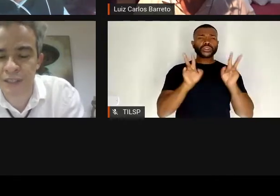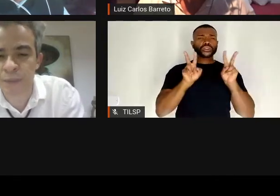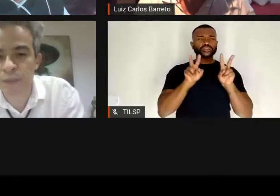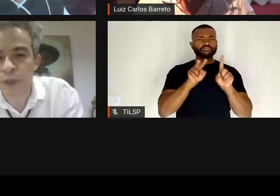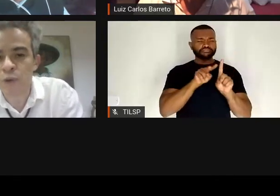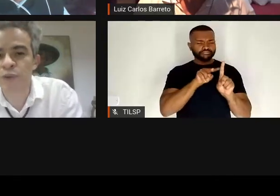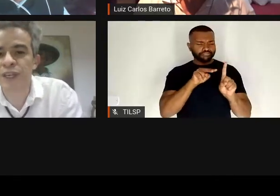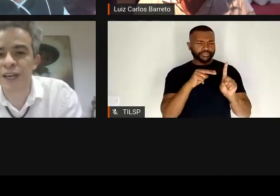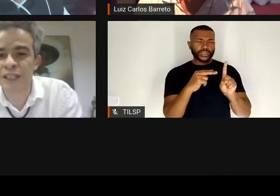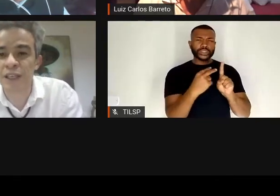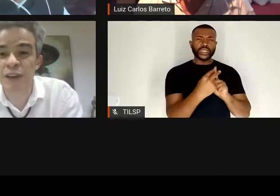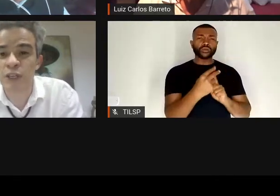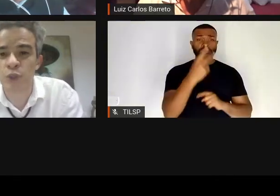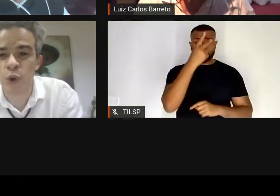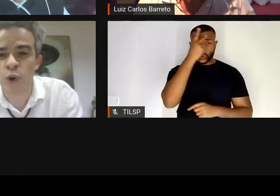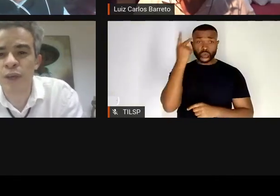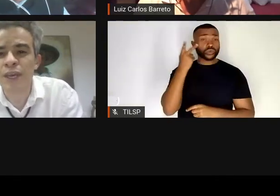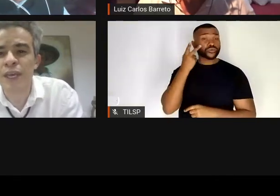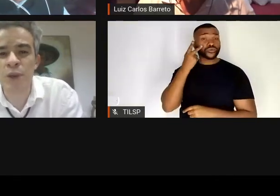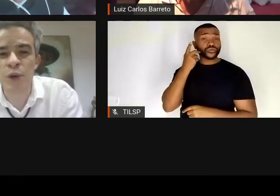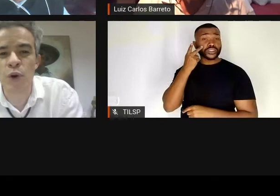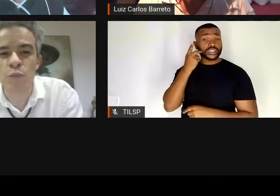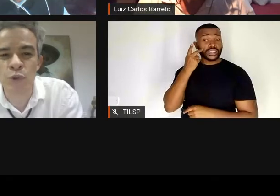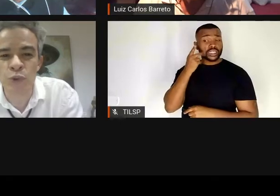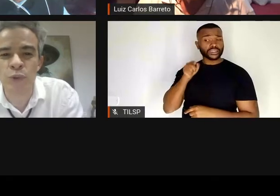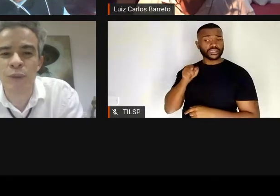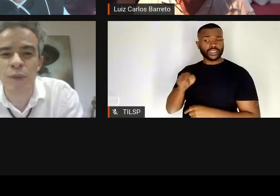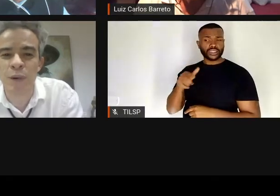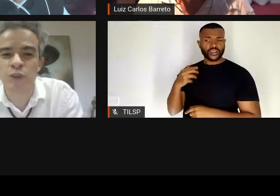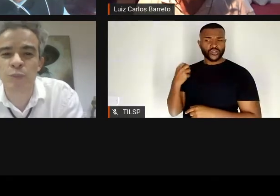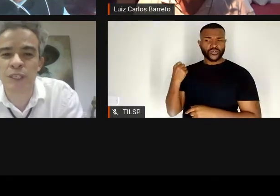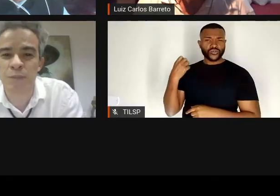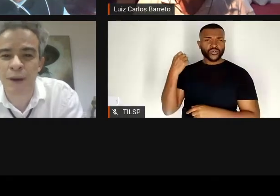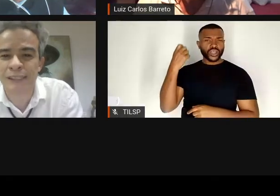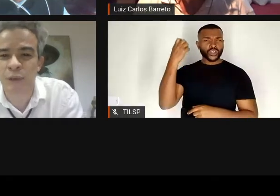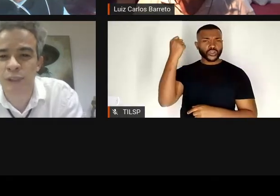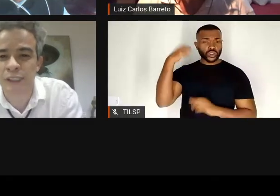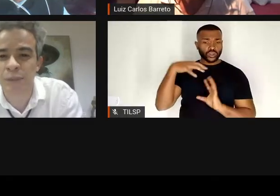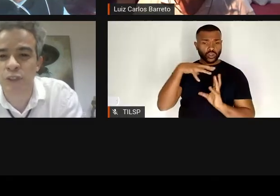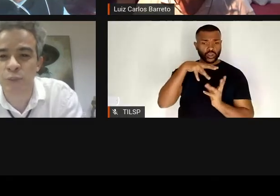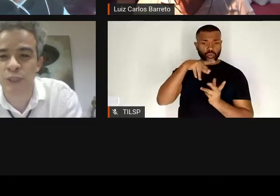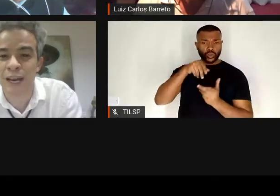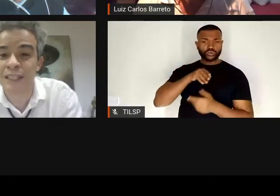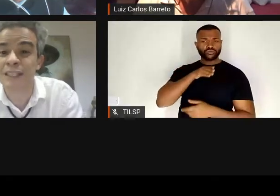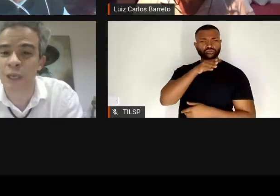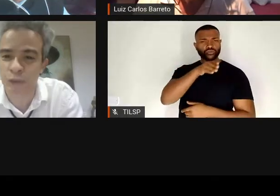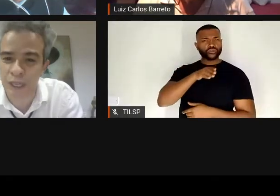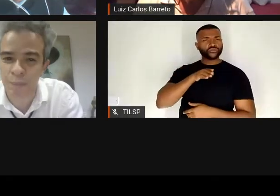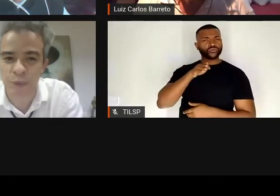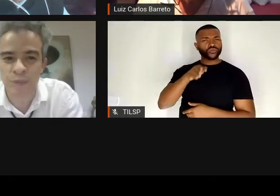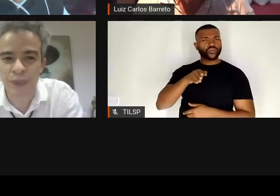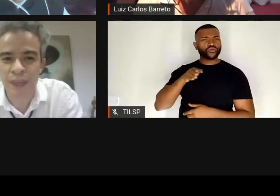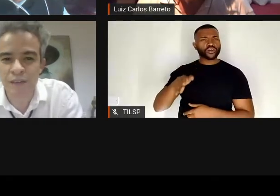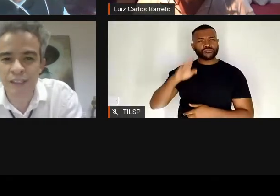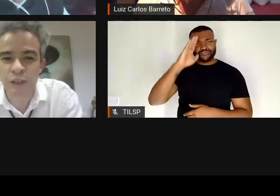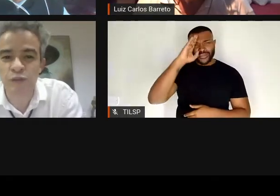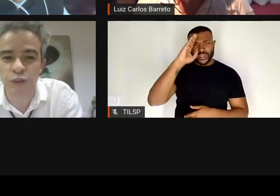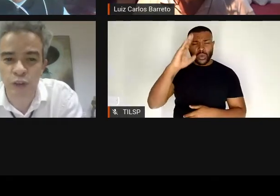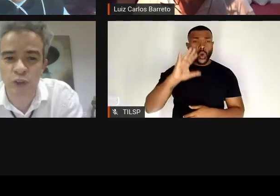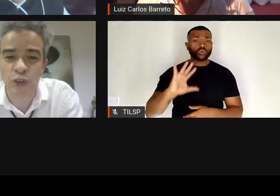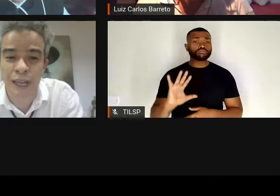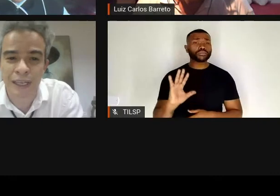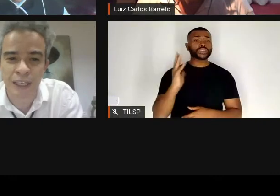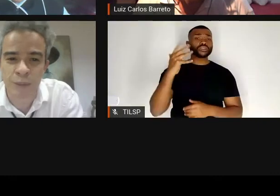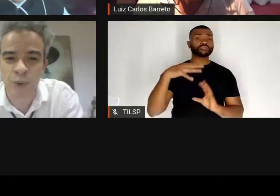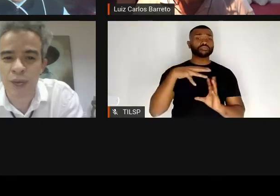nos permite uma outra leitura do cidadão fortalezense, um cearense que viajou e mirou o mundo em meio aos principais acontecimentos